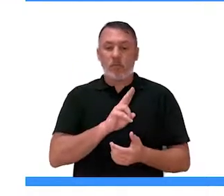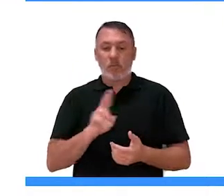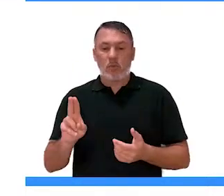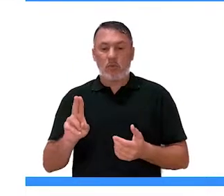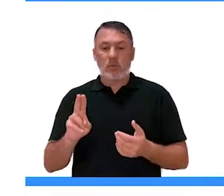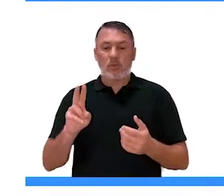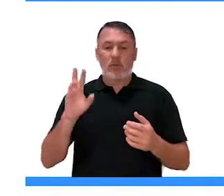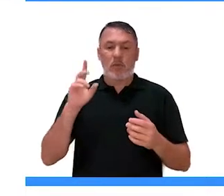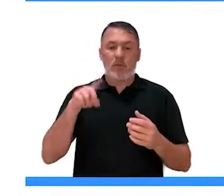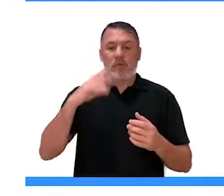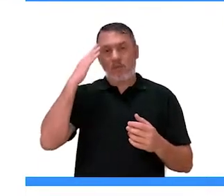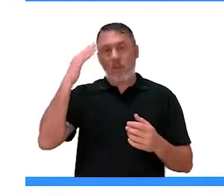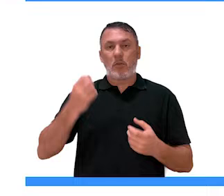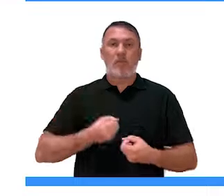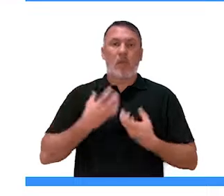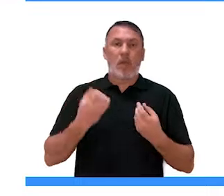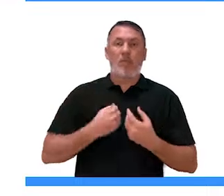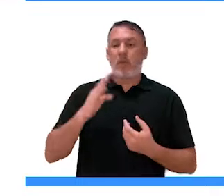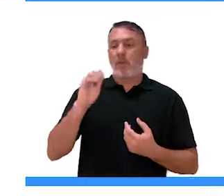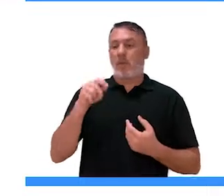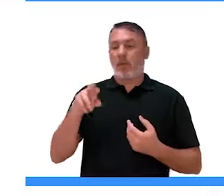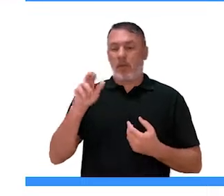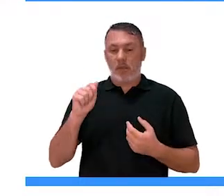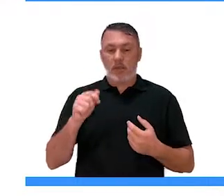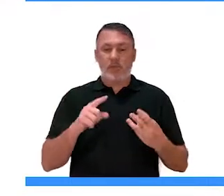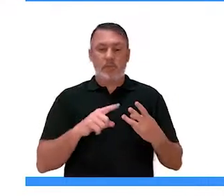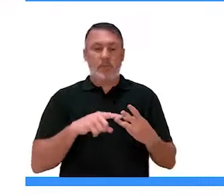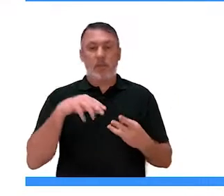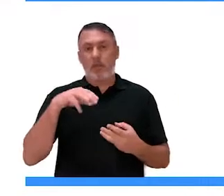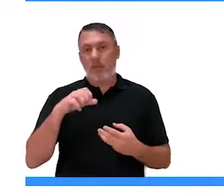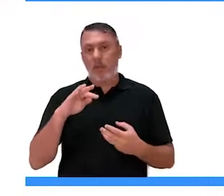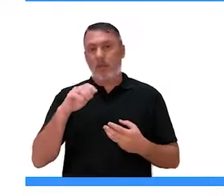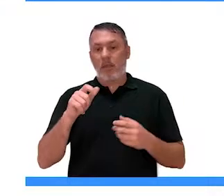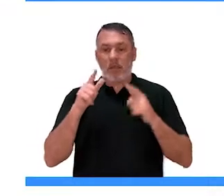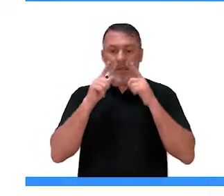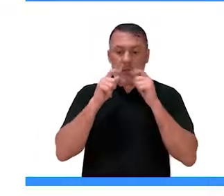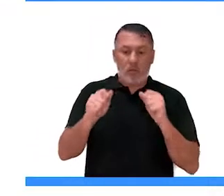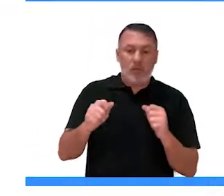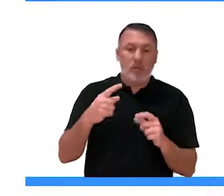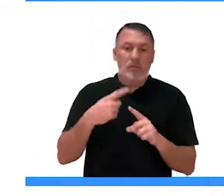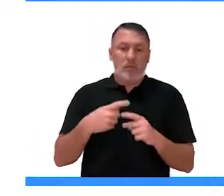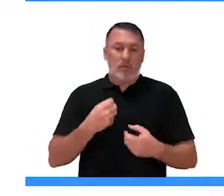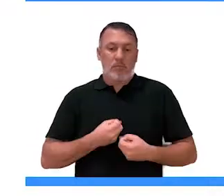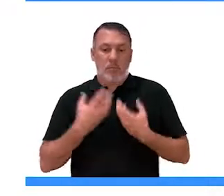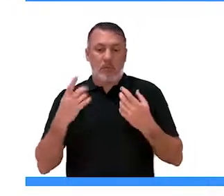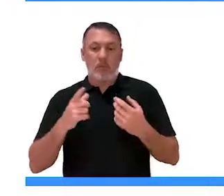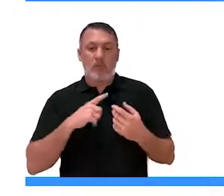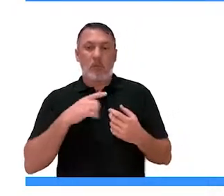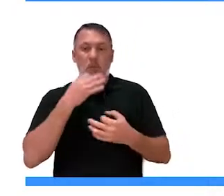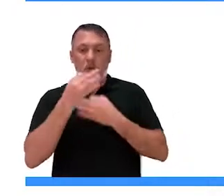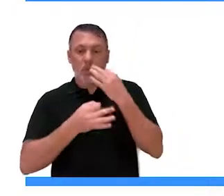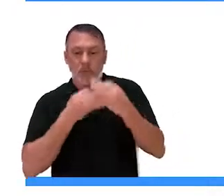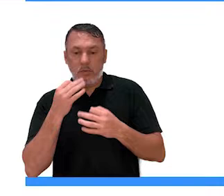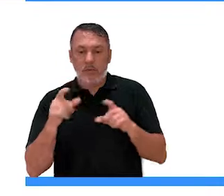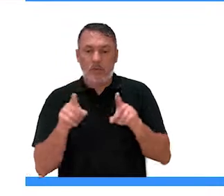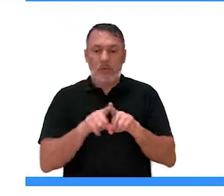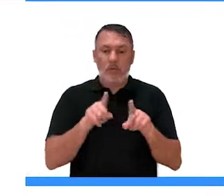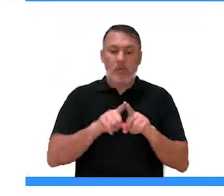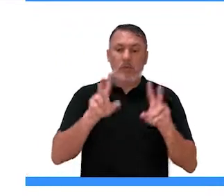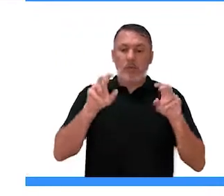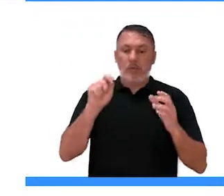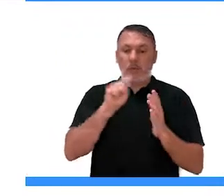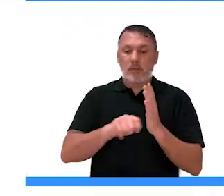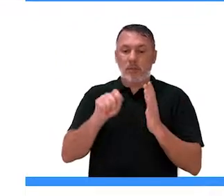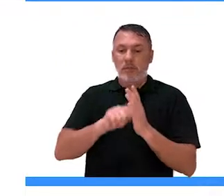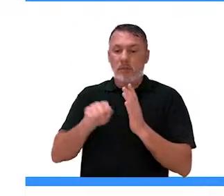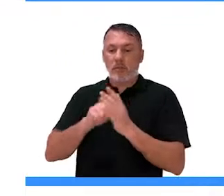nome empregado em um famoso poema de Bandeira. C, metalinguística, porque o poeta tece comentários sobre a gênese e o processo